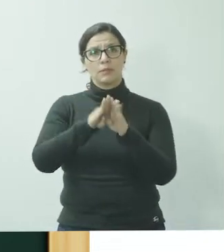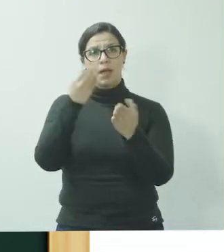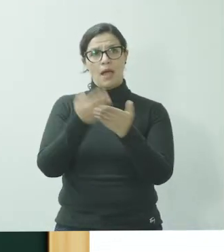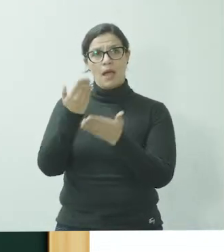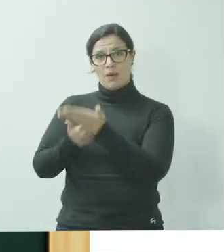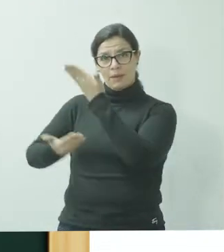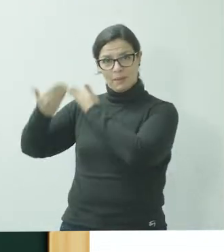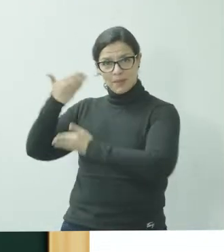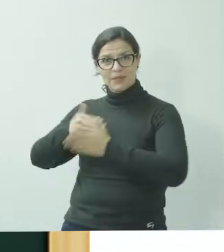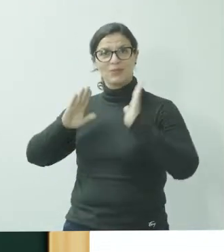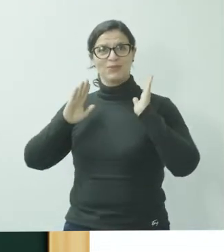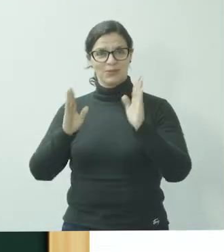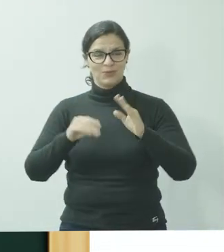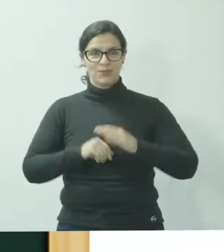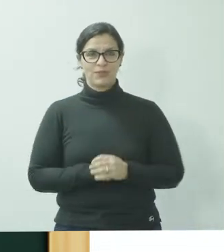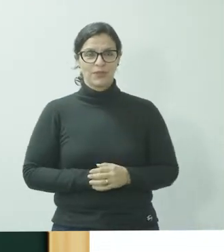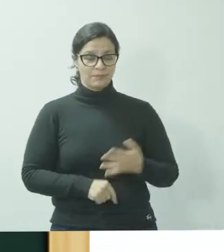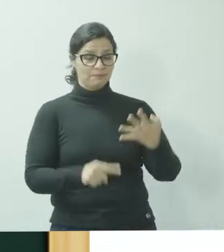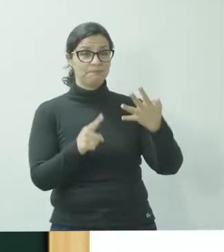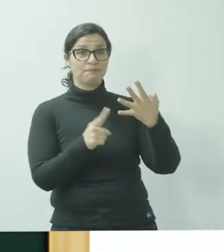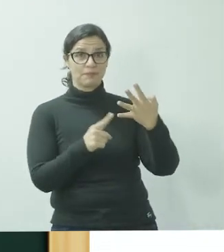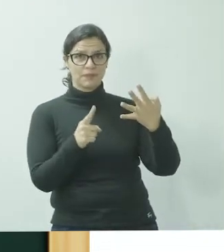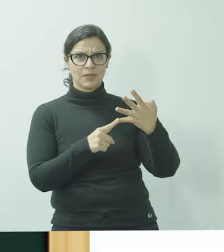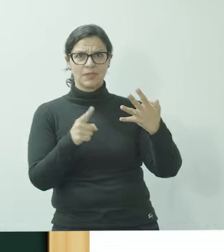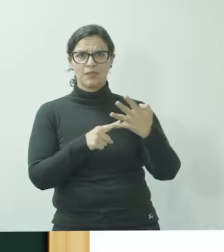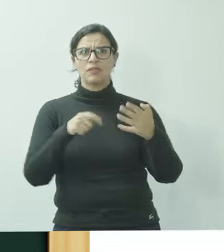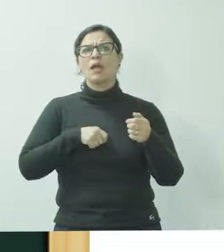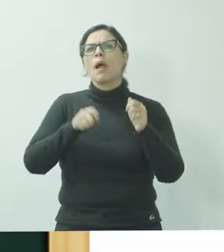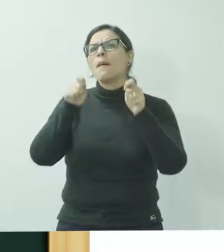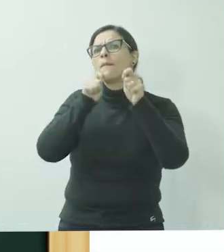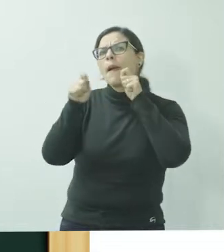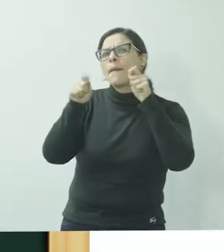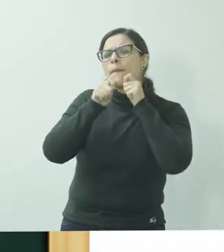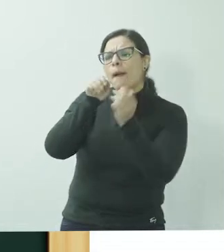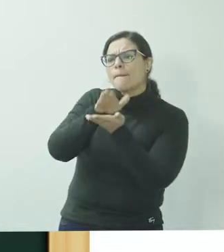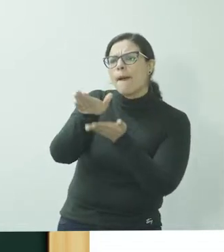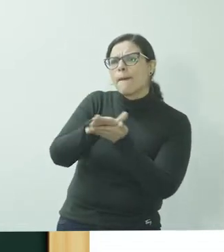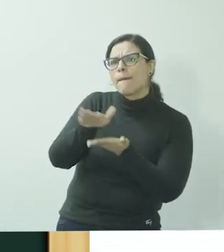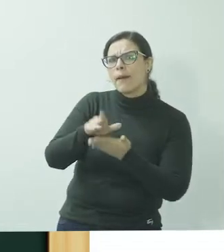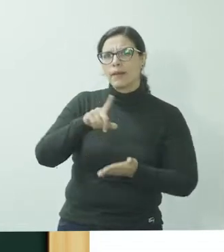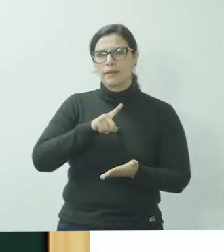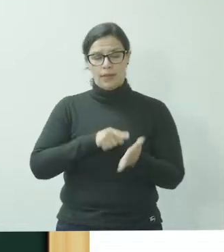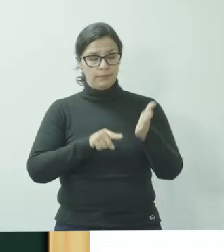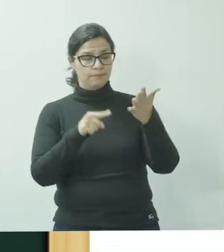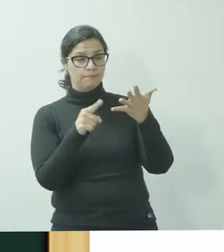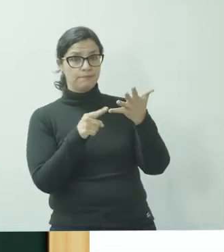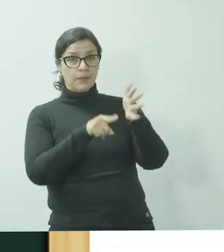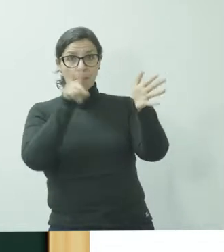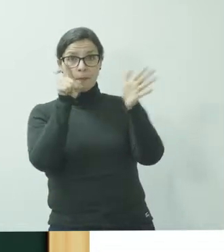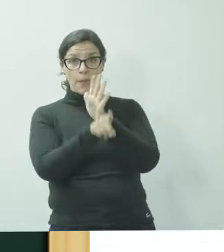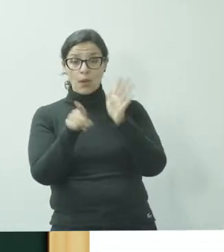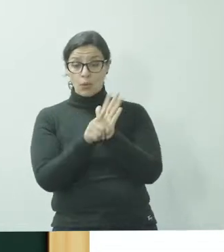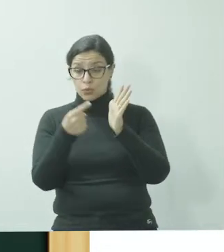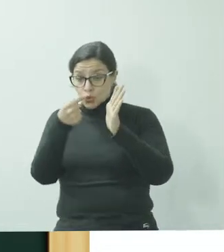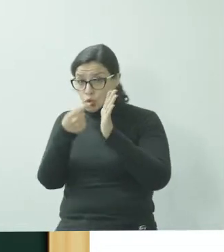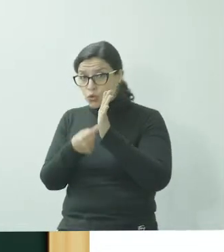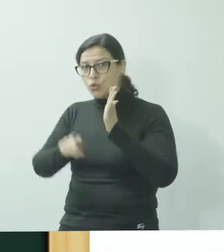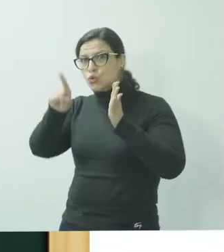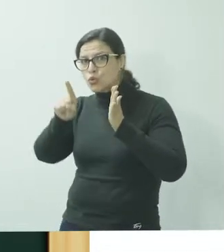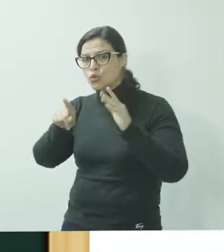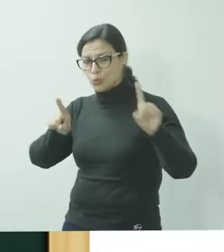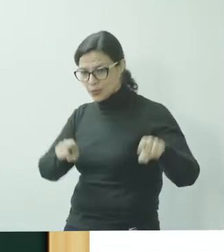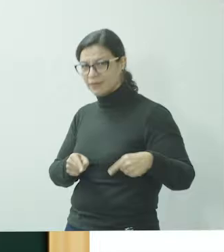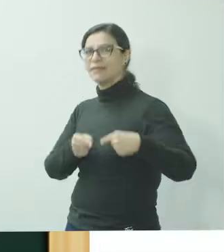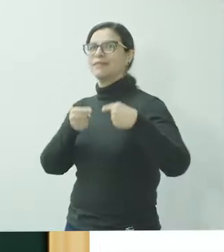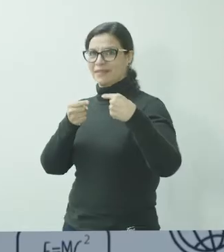imprensa quiz e por último O Desafio o primeiro item da nossa